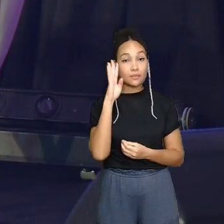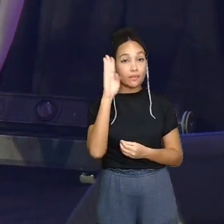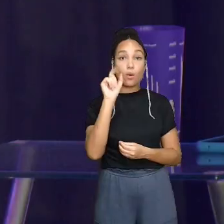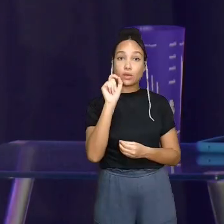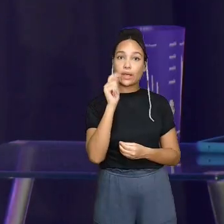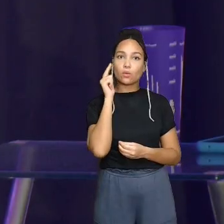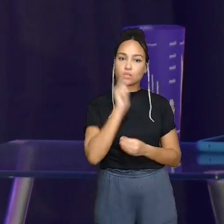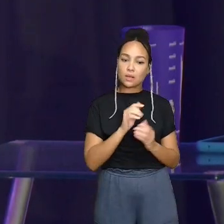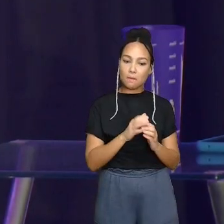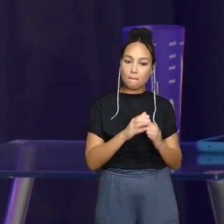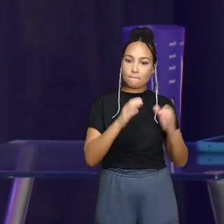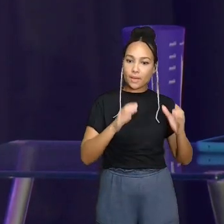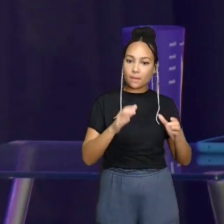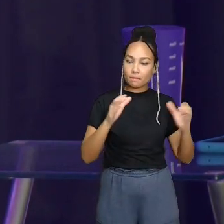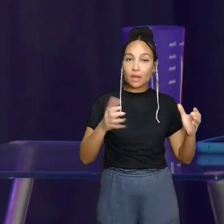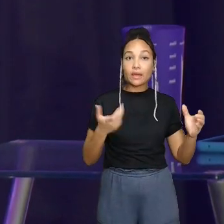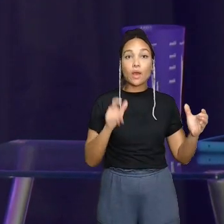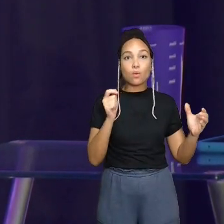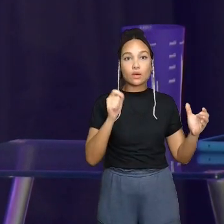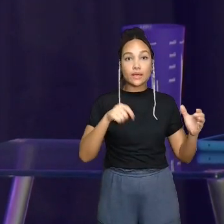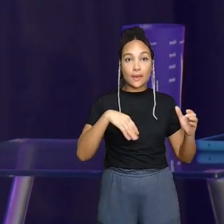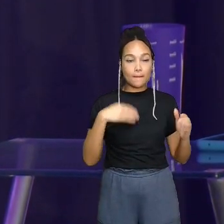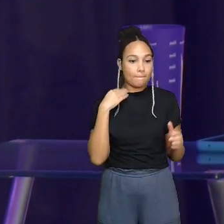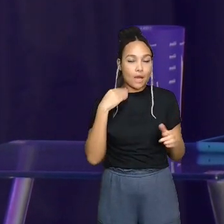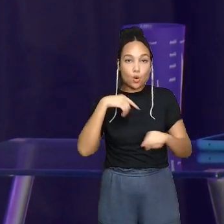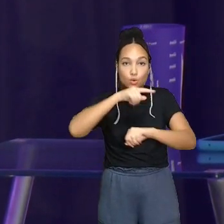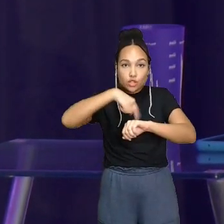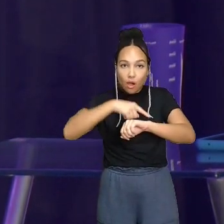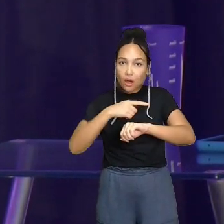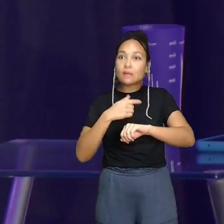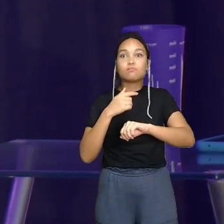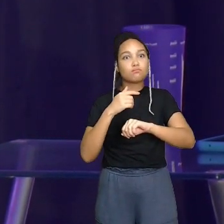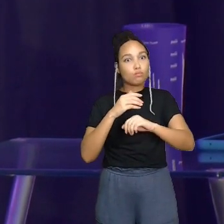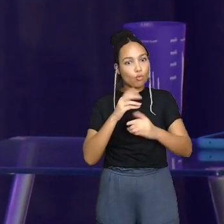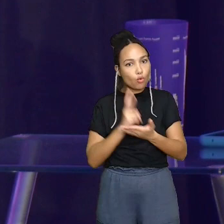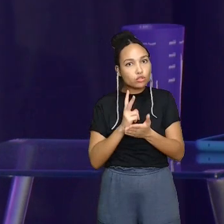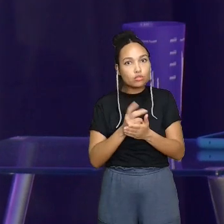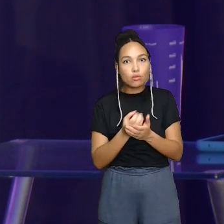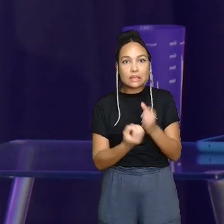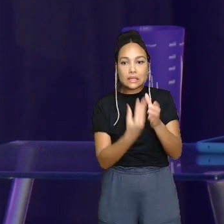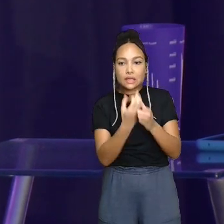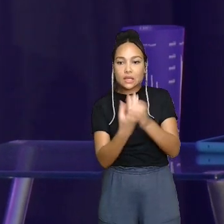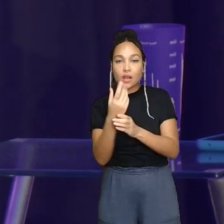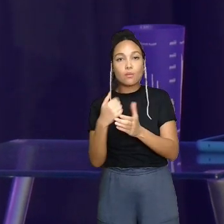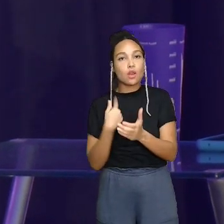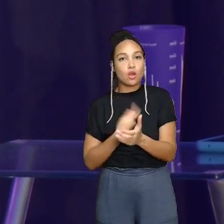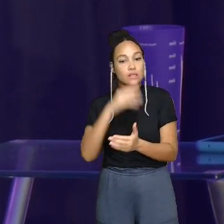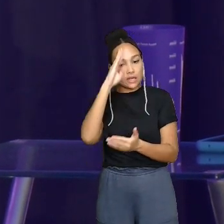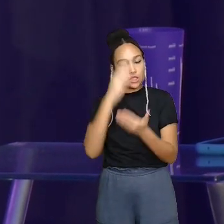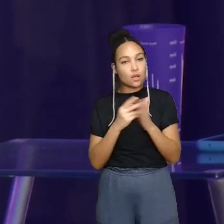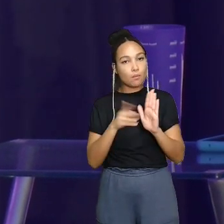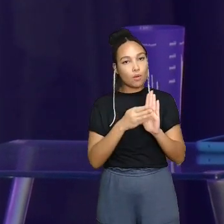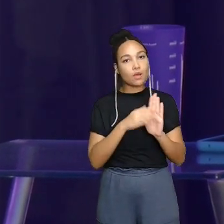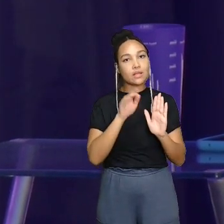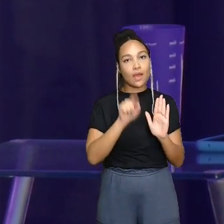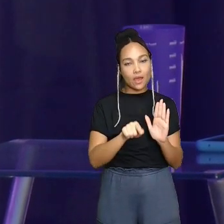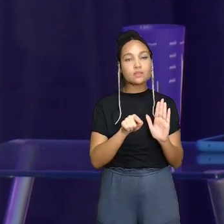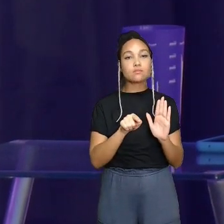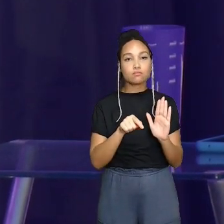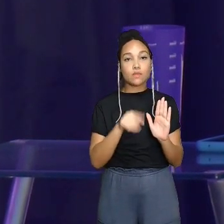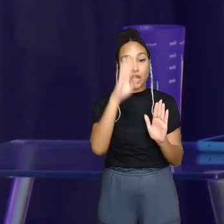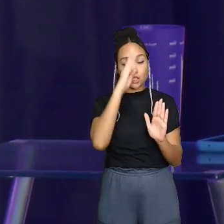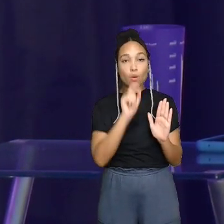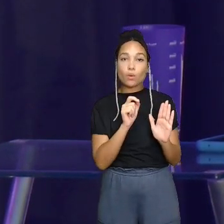A gente quer que muito banco de tempo exista em muitos lugares, porque a gente realmente acredita nessa proposta. A gente acredita que são trocas